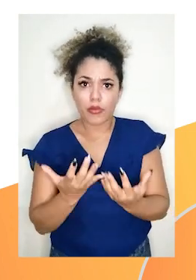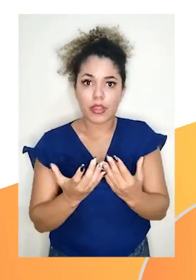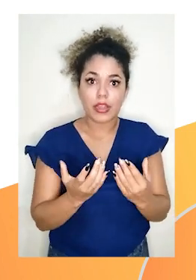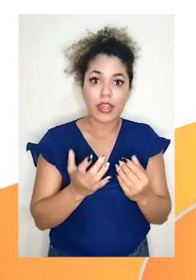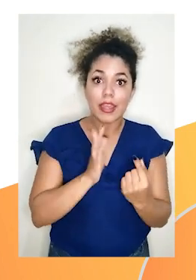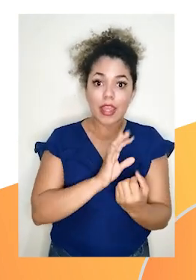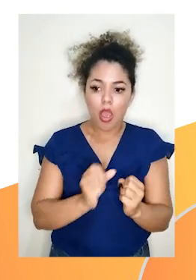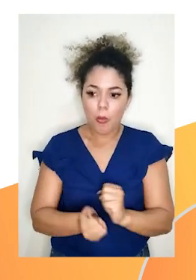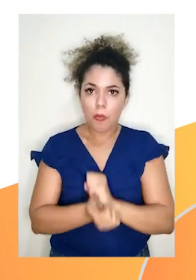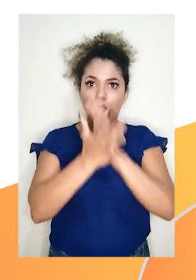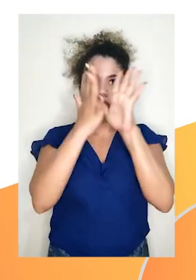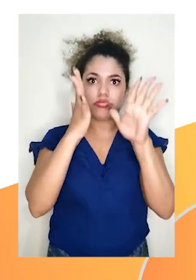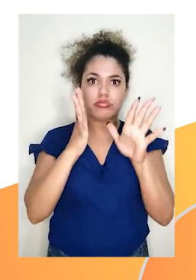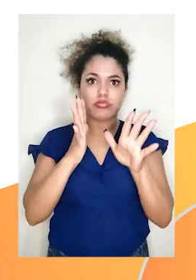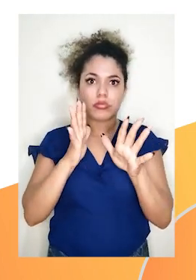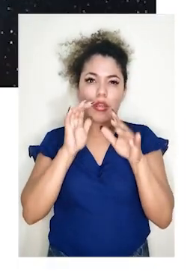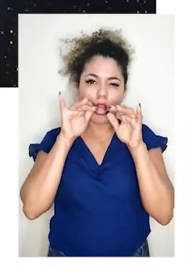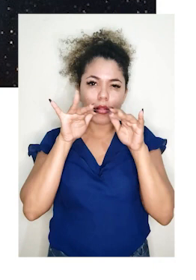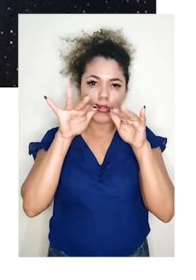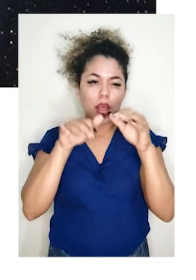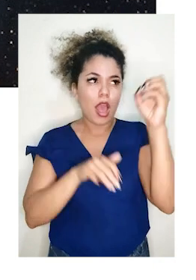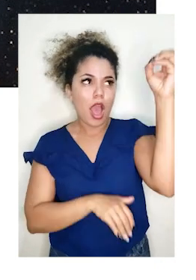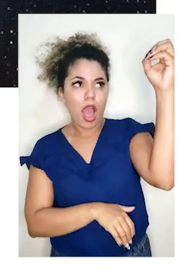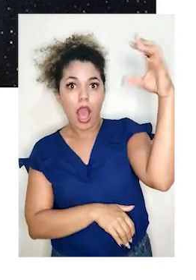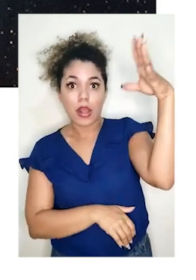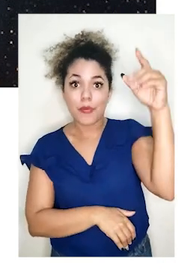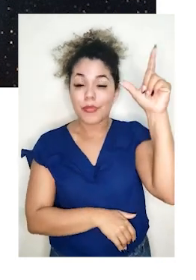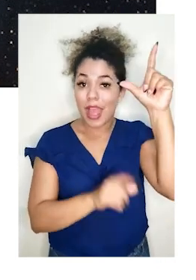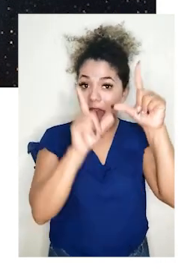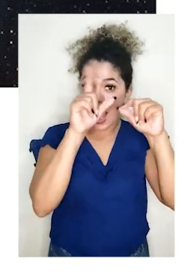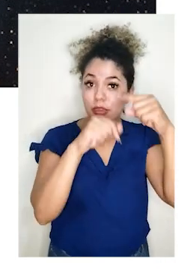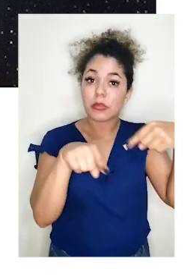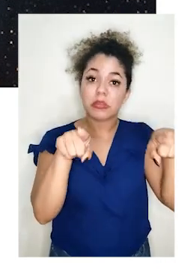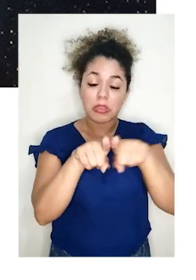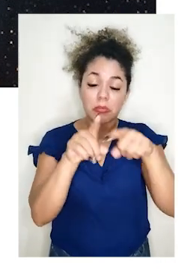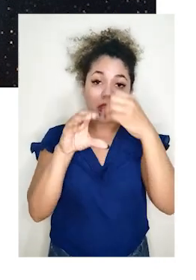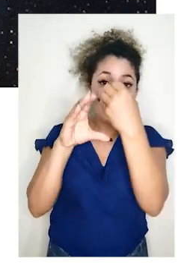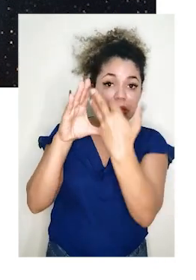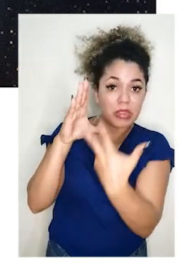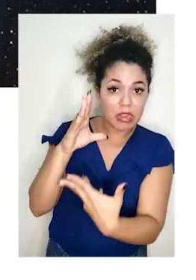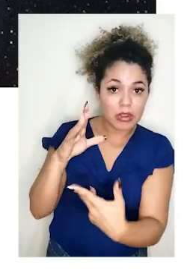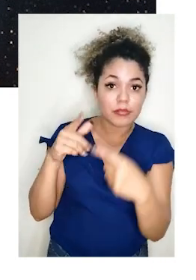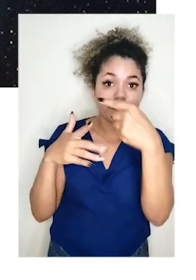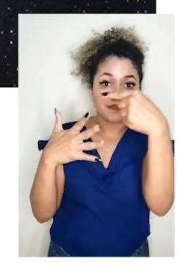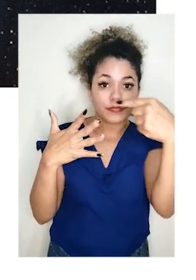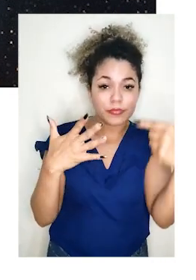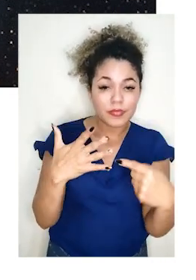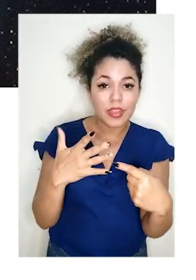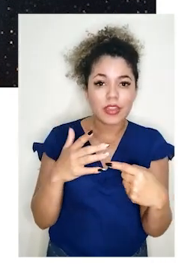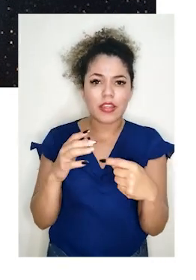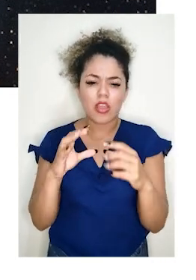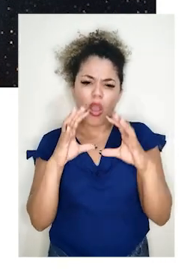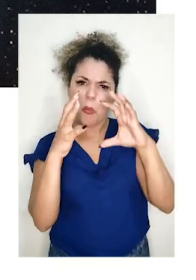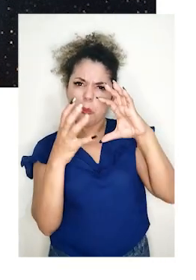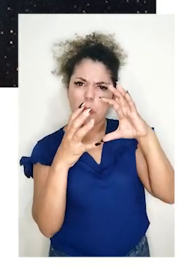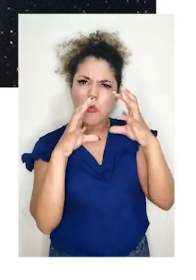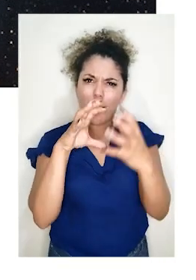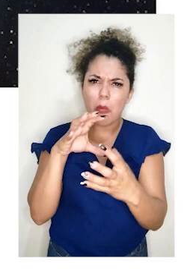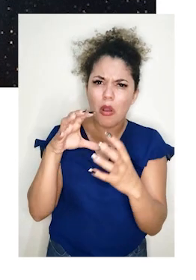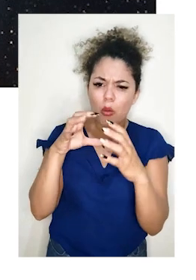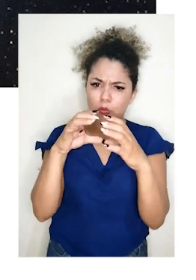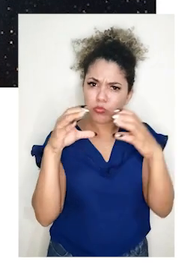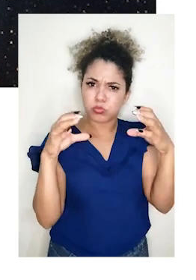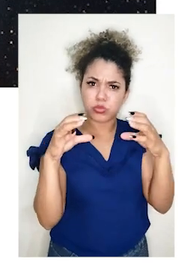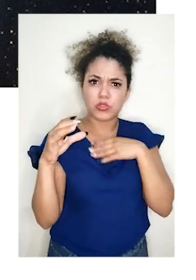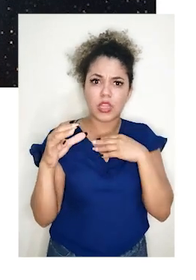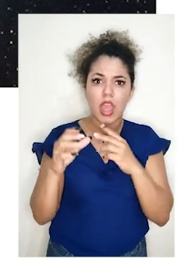dessa luz, a emissão dessa energia. As estrelas também podem ser caracterizadas como esferas gigantes compostas de gases que